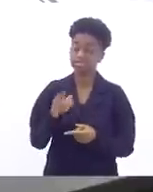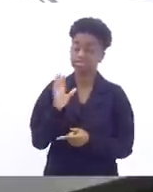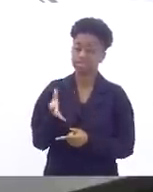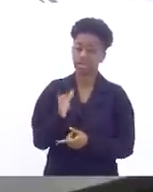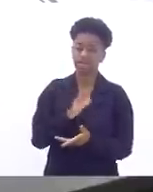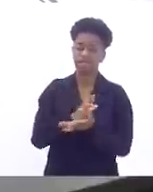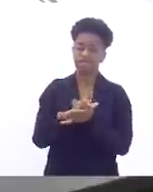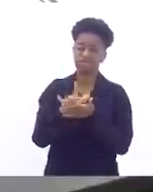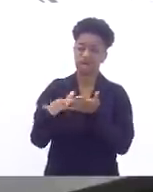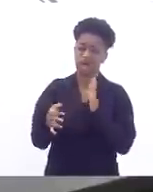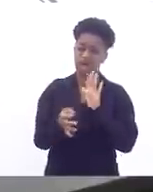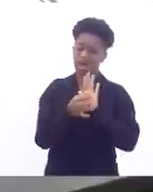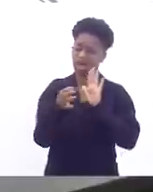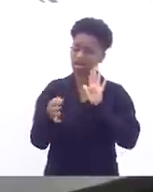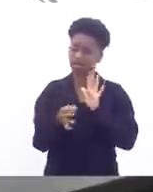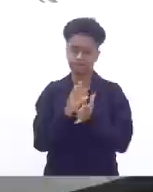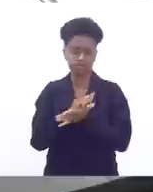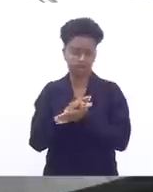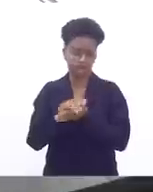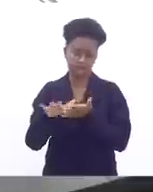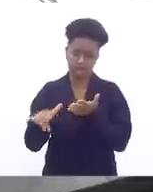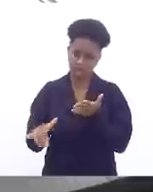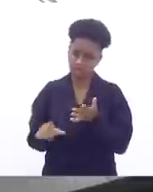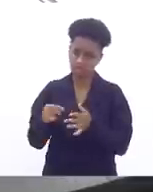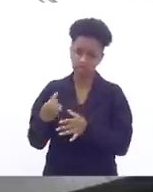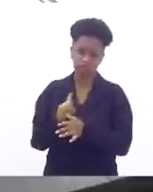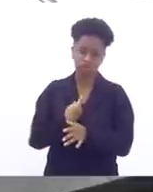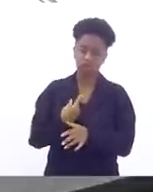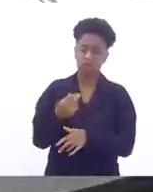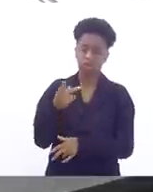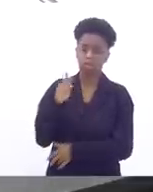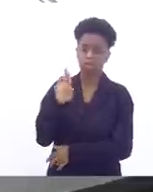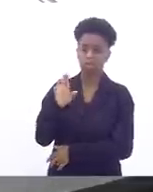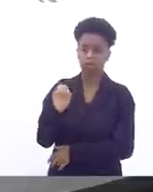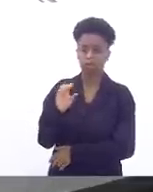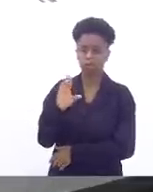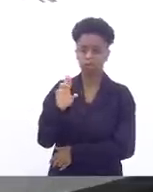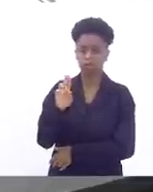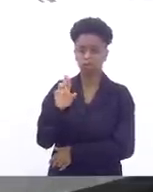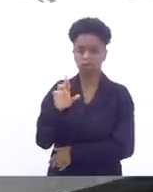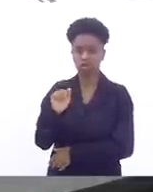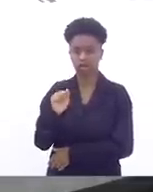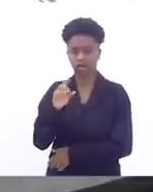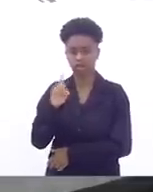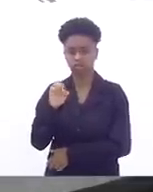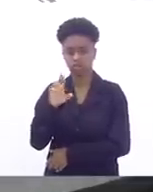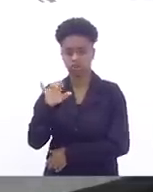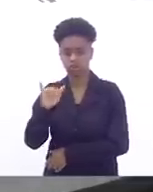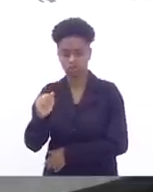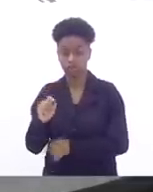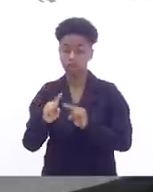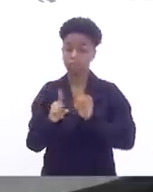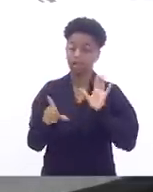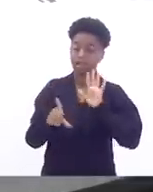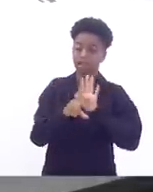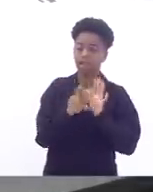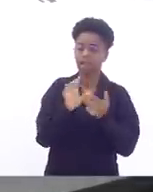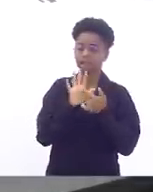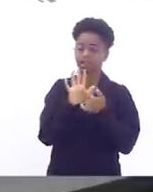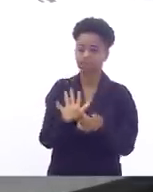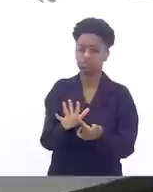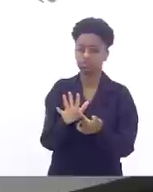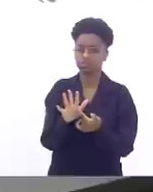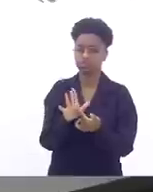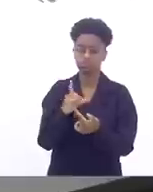diversos pareceres né das nossas procuradorias e que pela lei a gente né